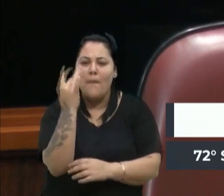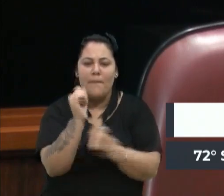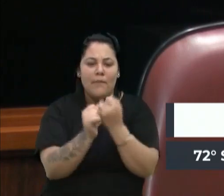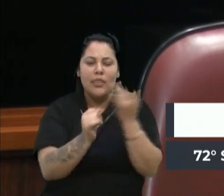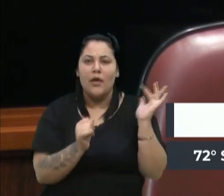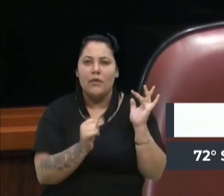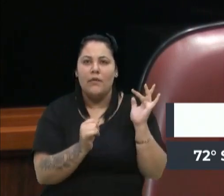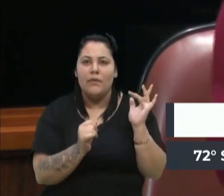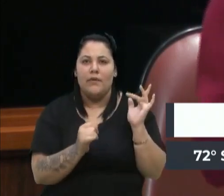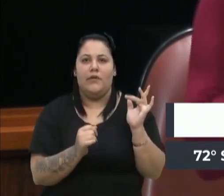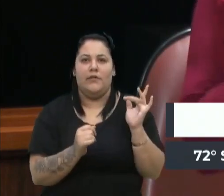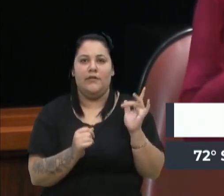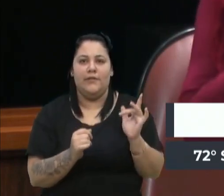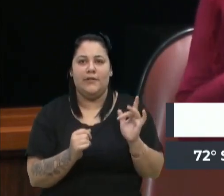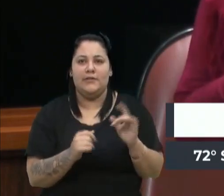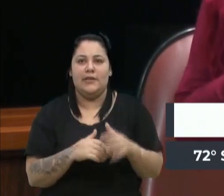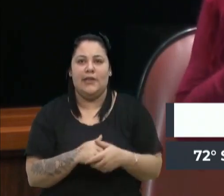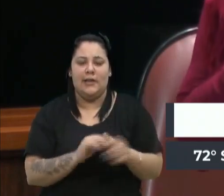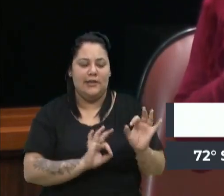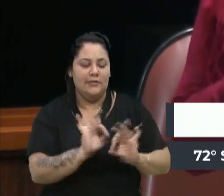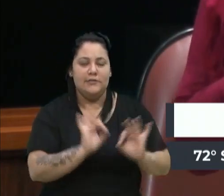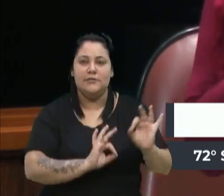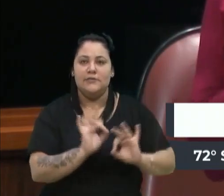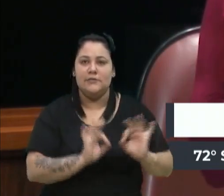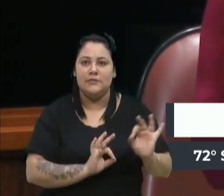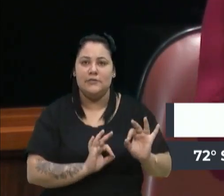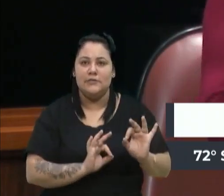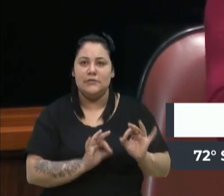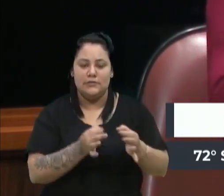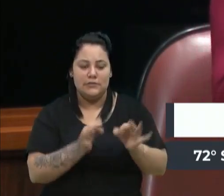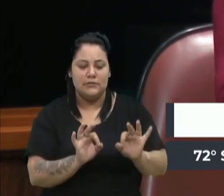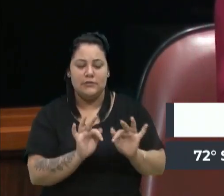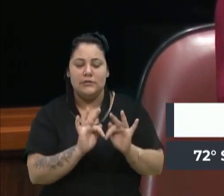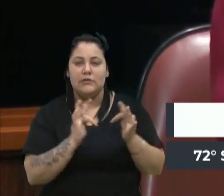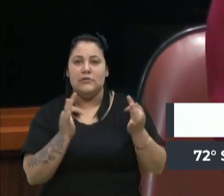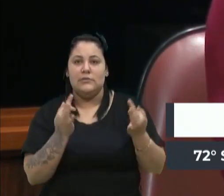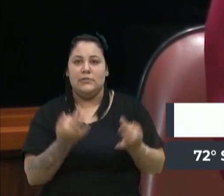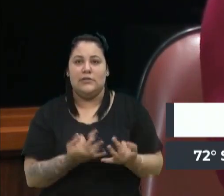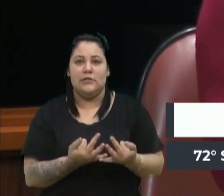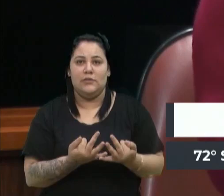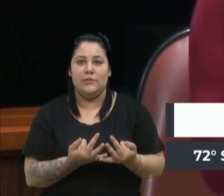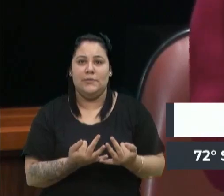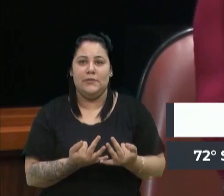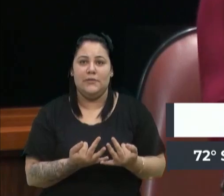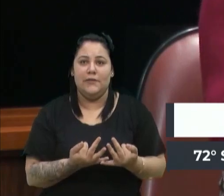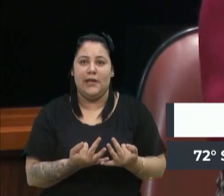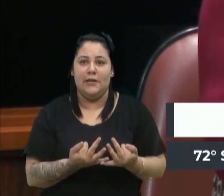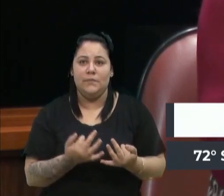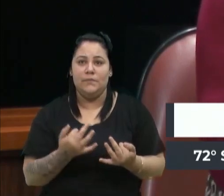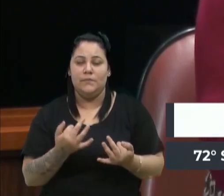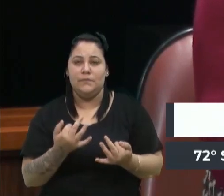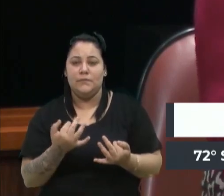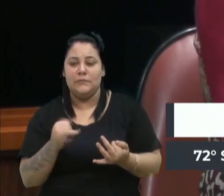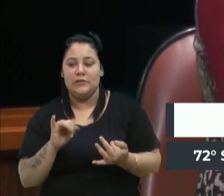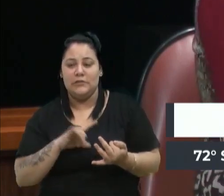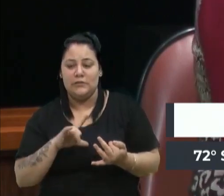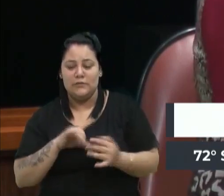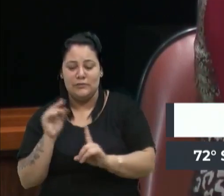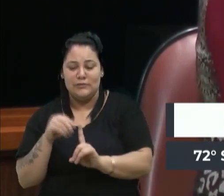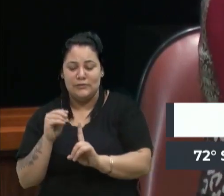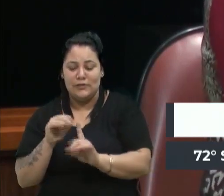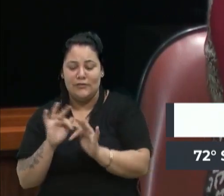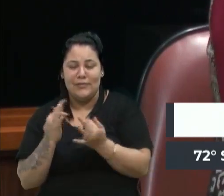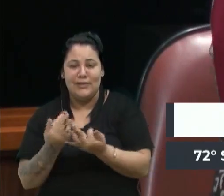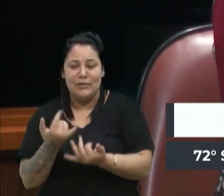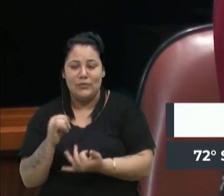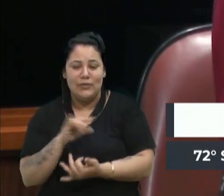da organização, de salvar famílias que estão na miséria. Então, são emendas que eu duvido que